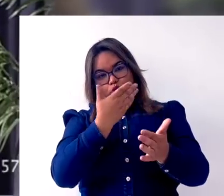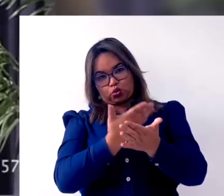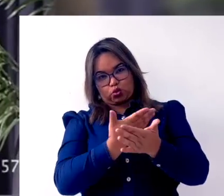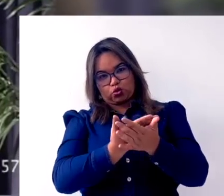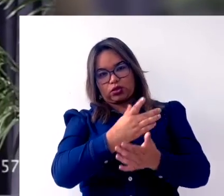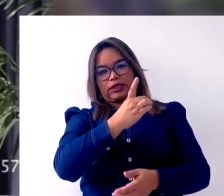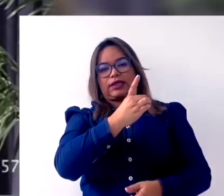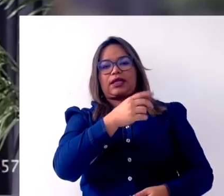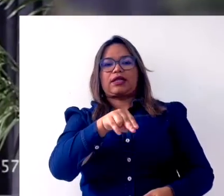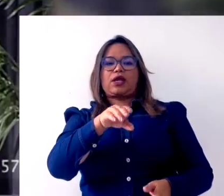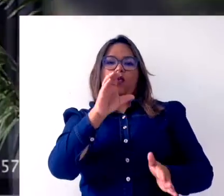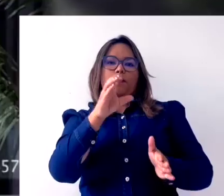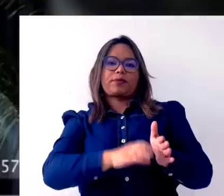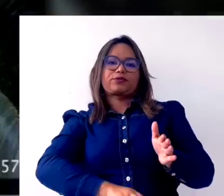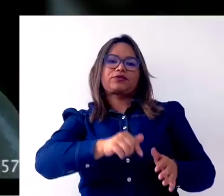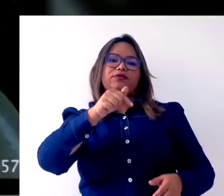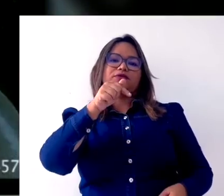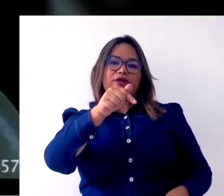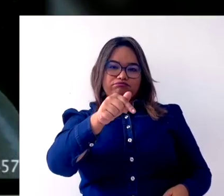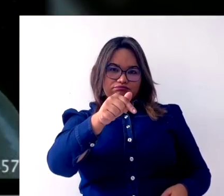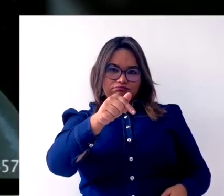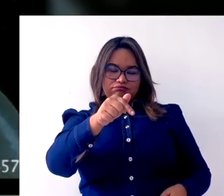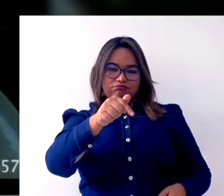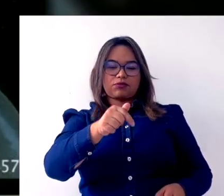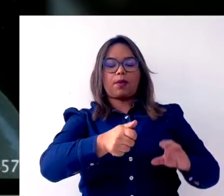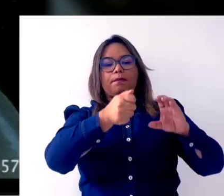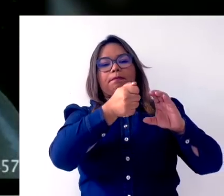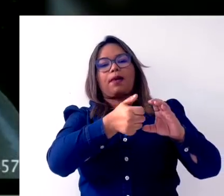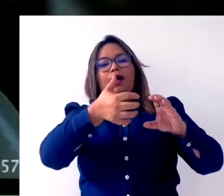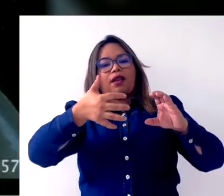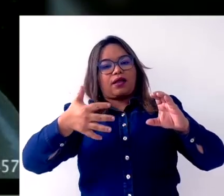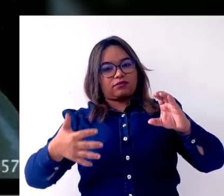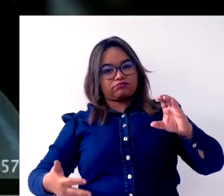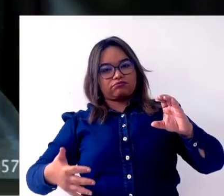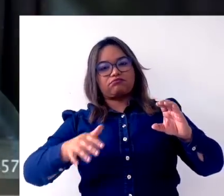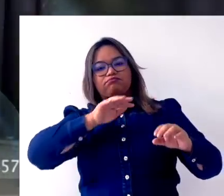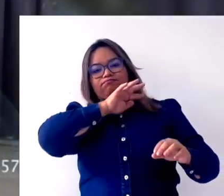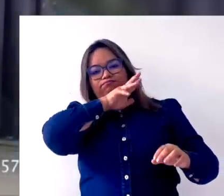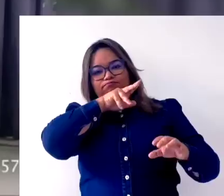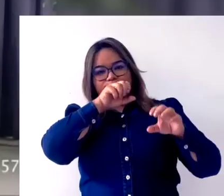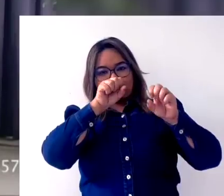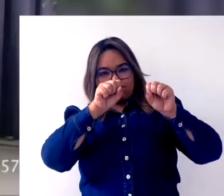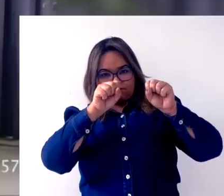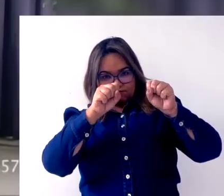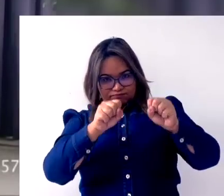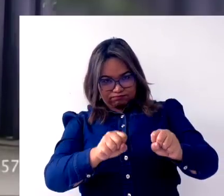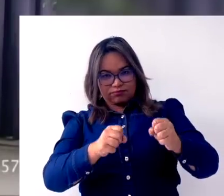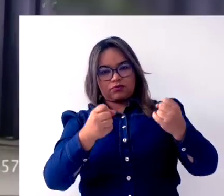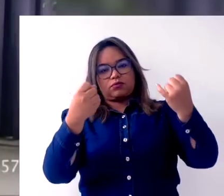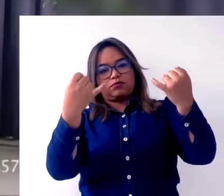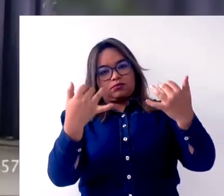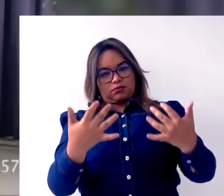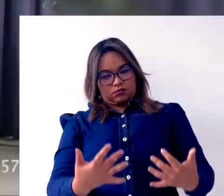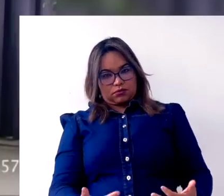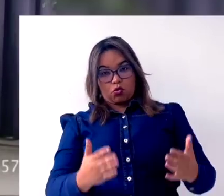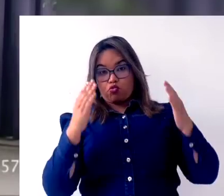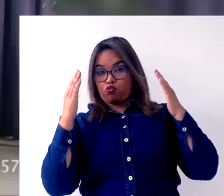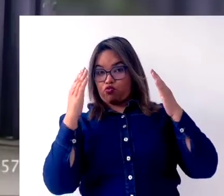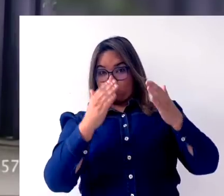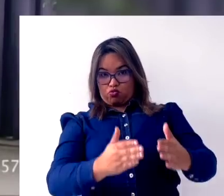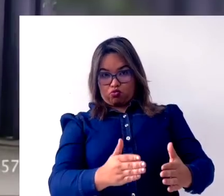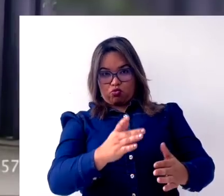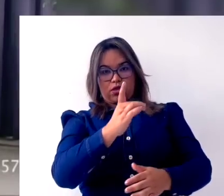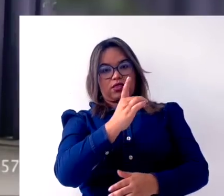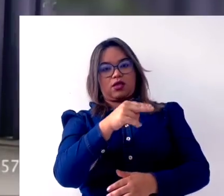já estudamos Daniel, capítulo 7, onde os atributos dessas bestas são explicados para nós. O